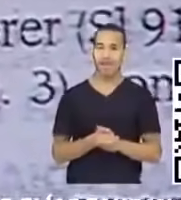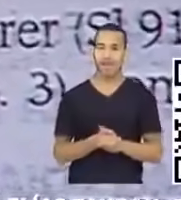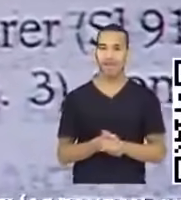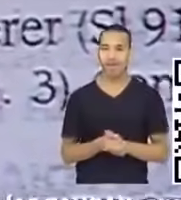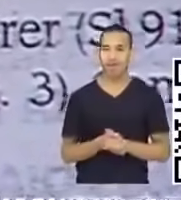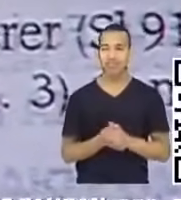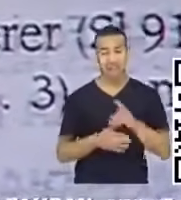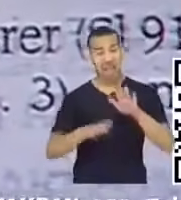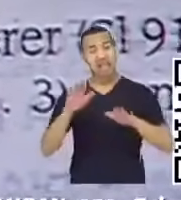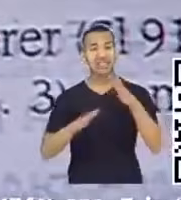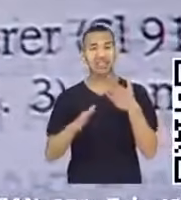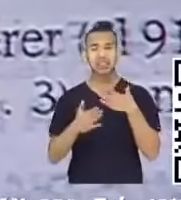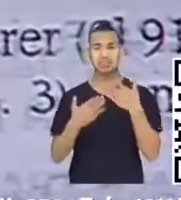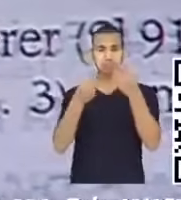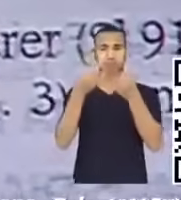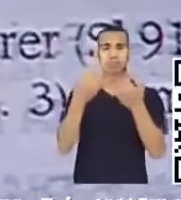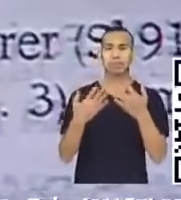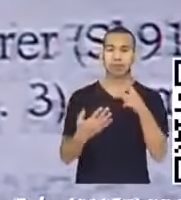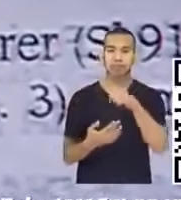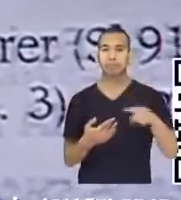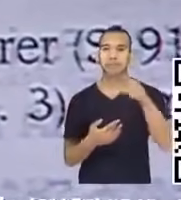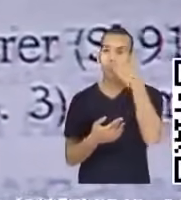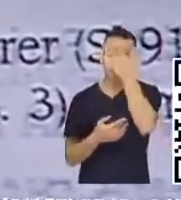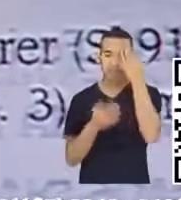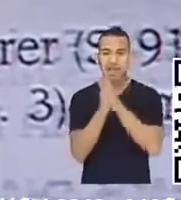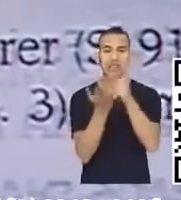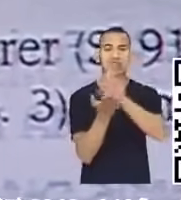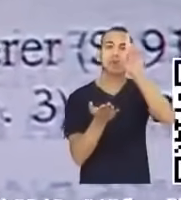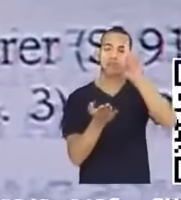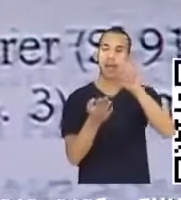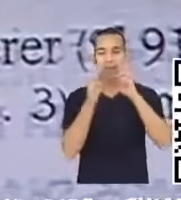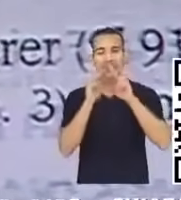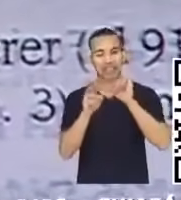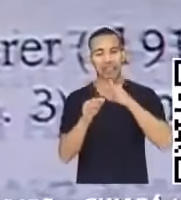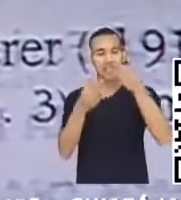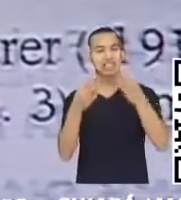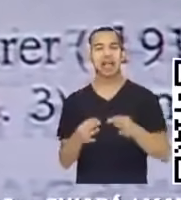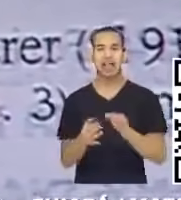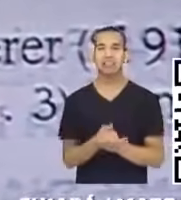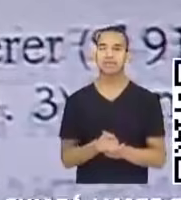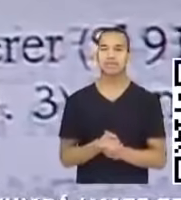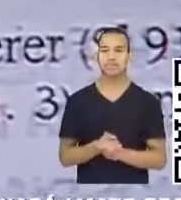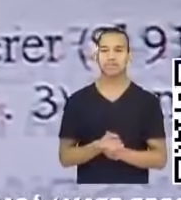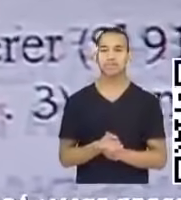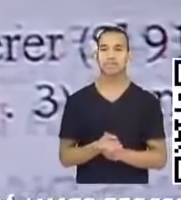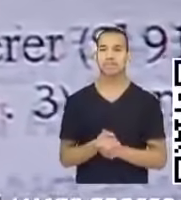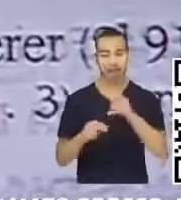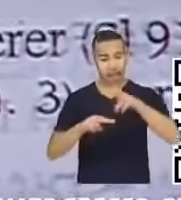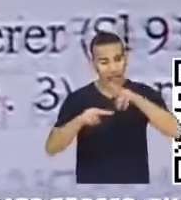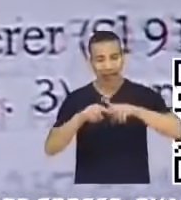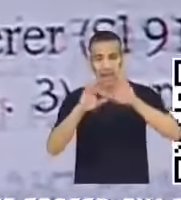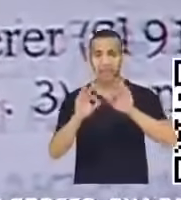a mulher de vez em quando eu falo umas coisas que eles vão lá ver no dicionário para ver se tá certo e é uma